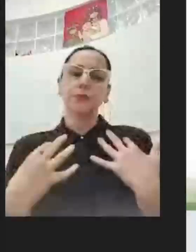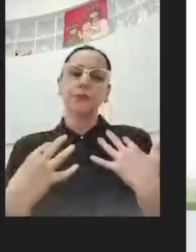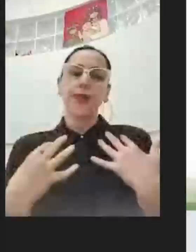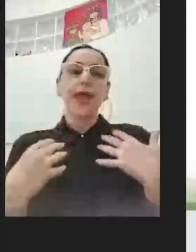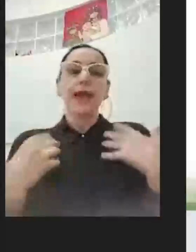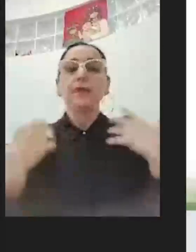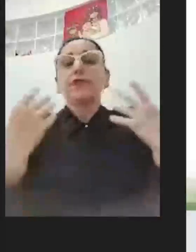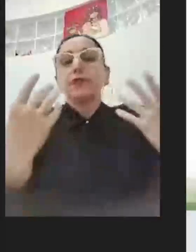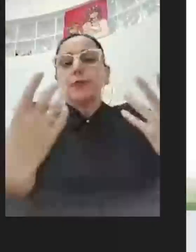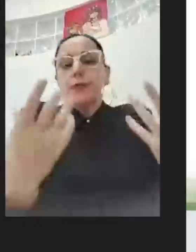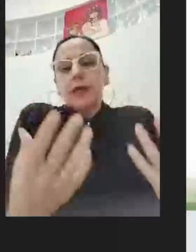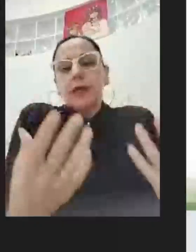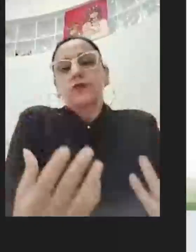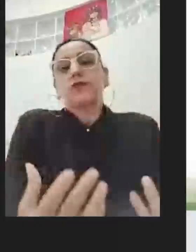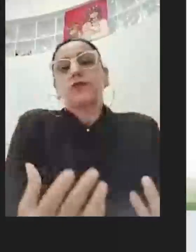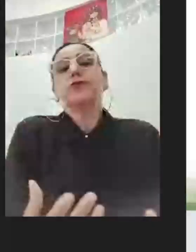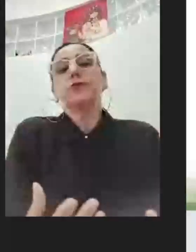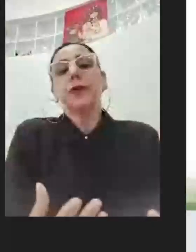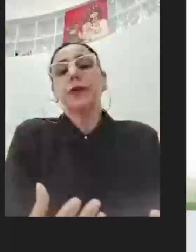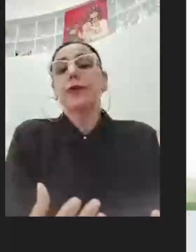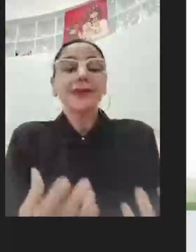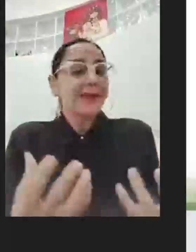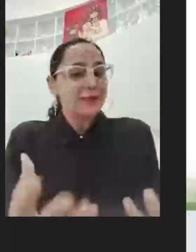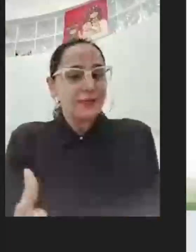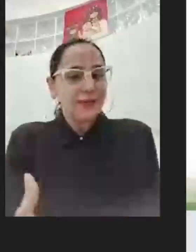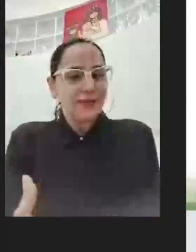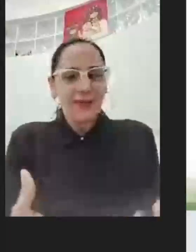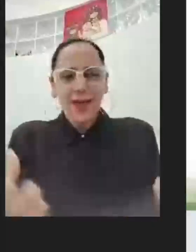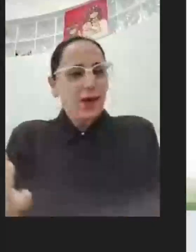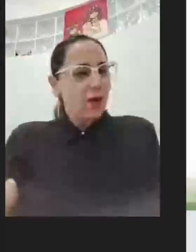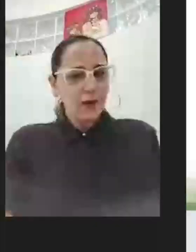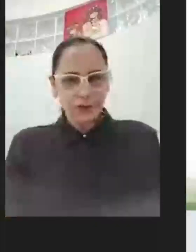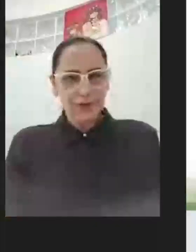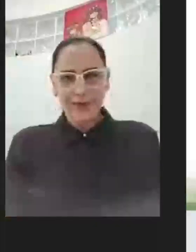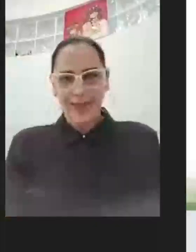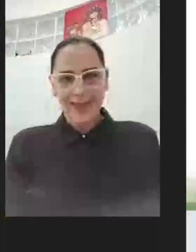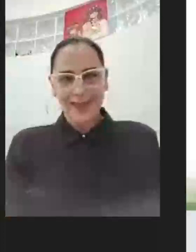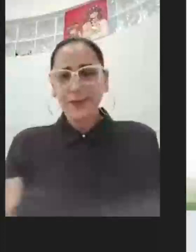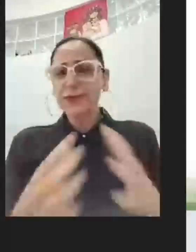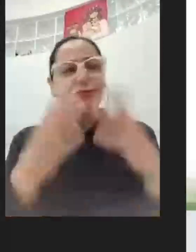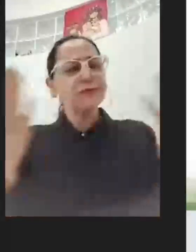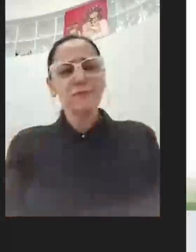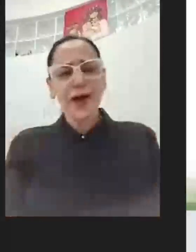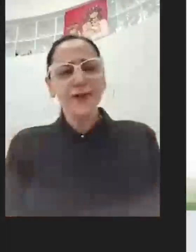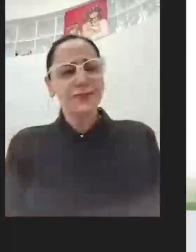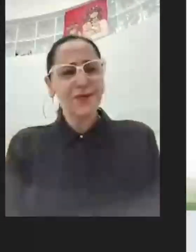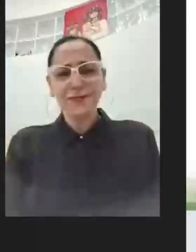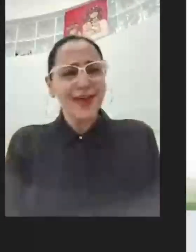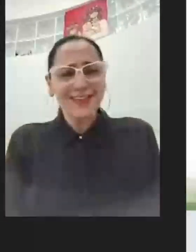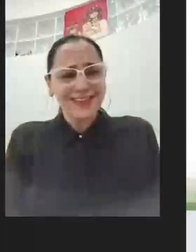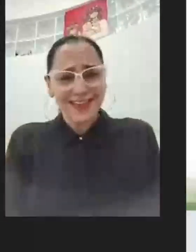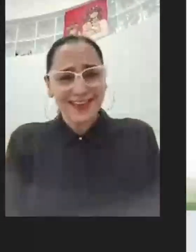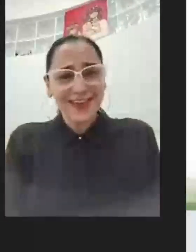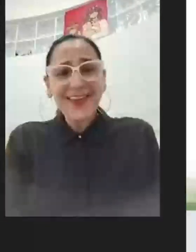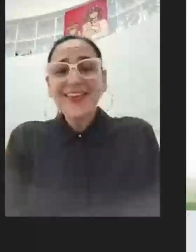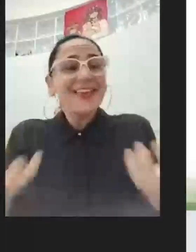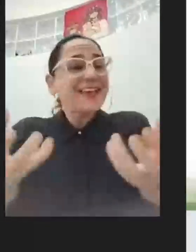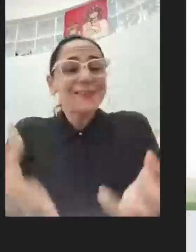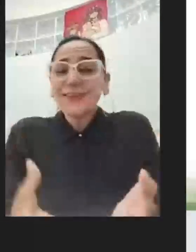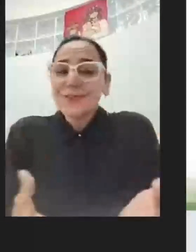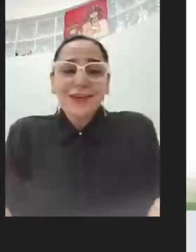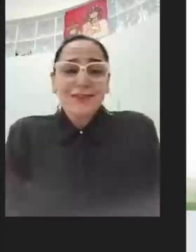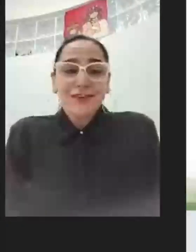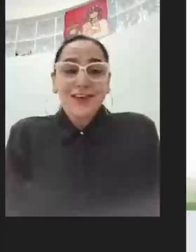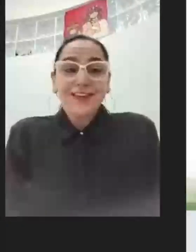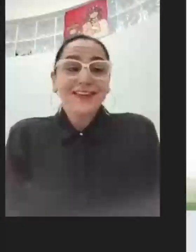conectou consigo mesma, ela viu que o bebê relaxou depois do banho, e aí eu falei, ótima ideia, porque eu fiz um parto a madrugada